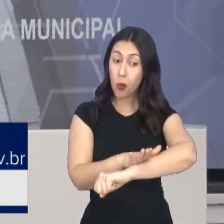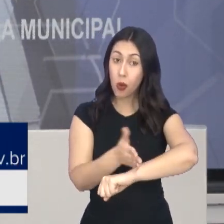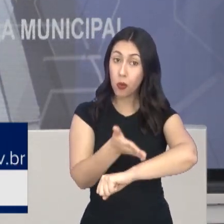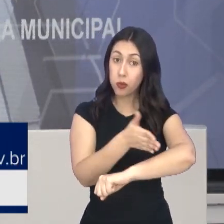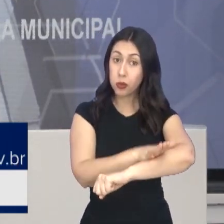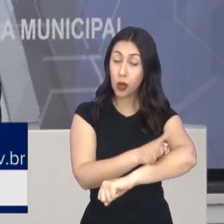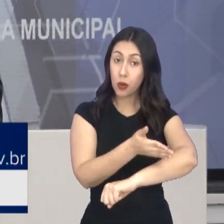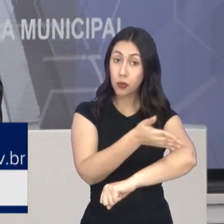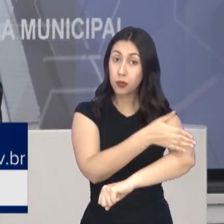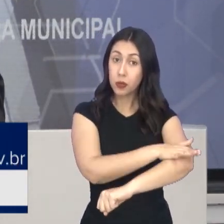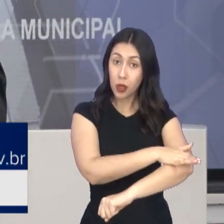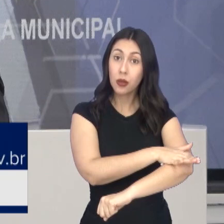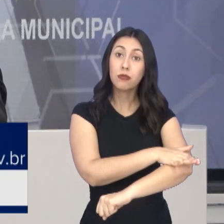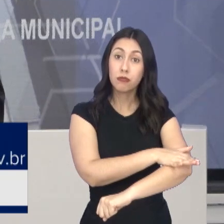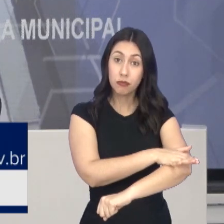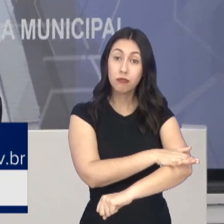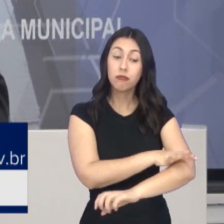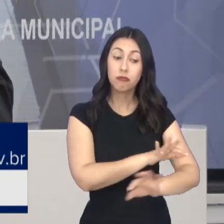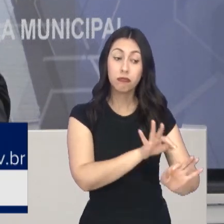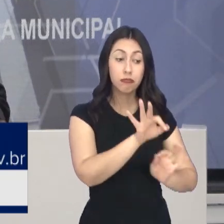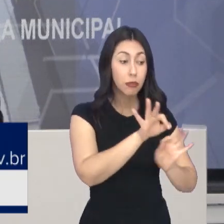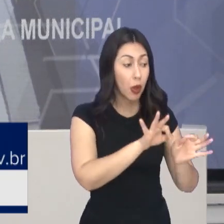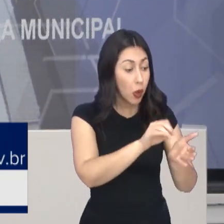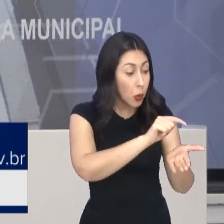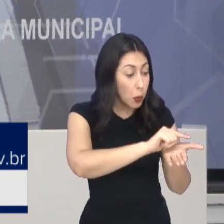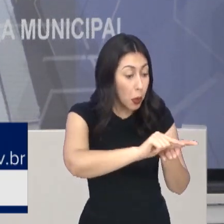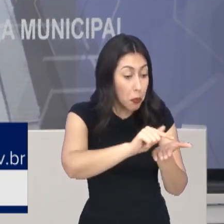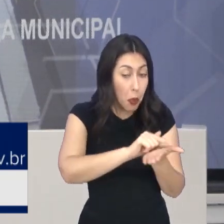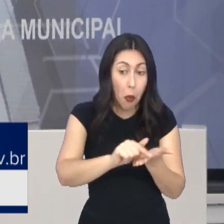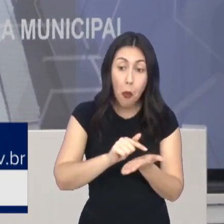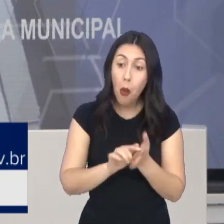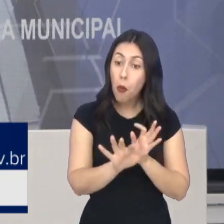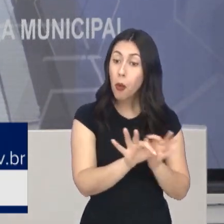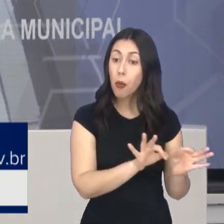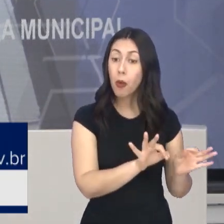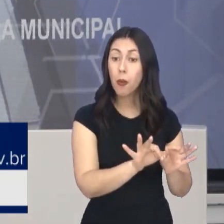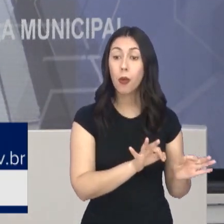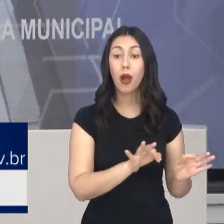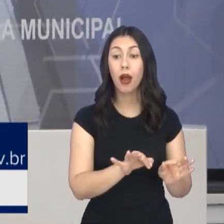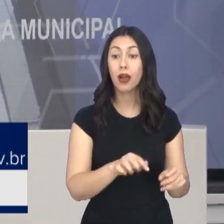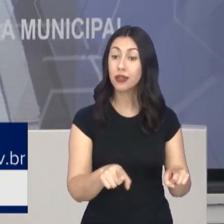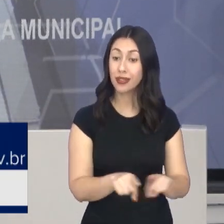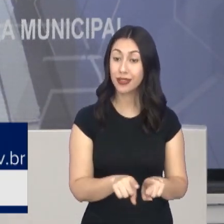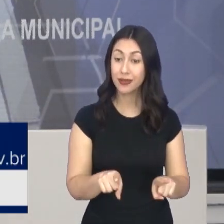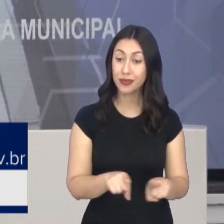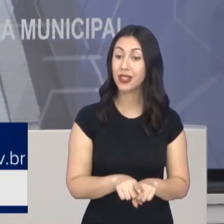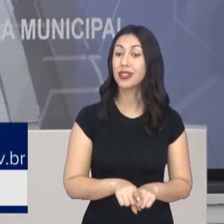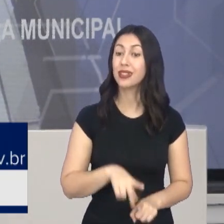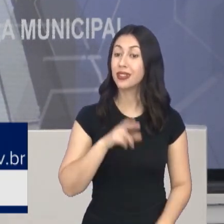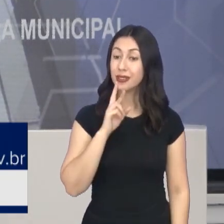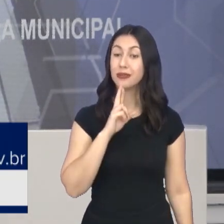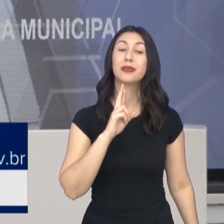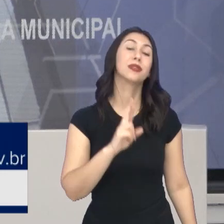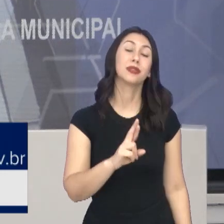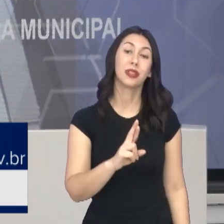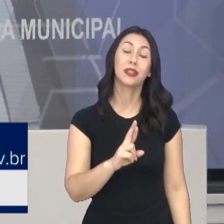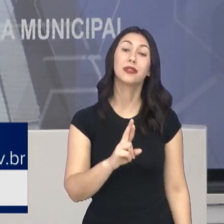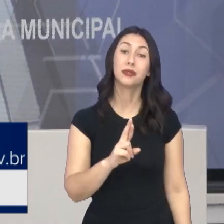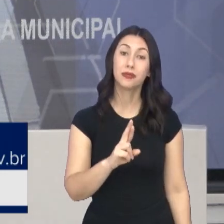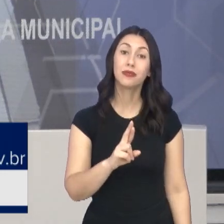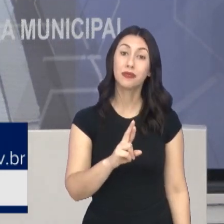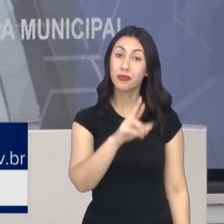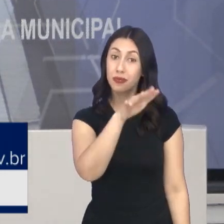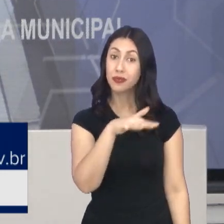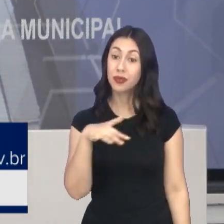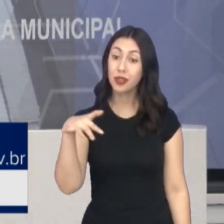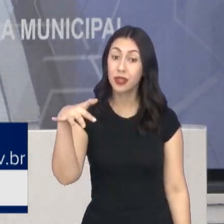que está sendo retirada em vários pontos das cidades, sendo atendido, vereador Zé Luiz, dentro da